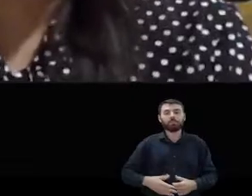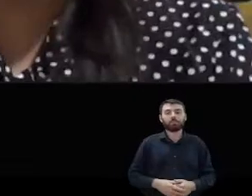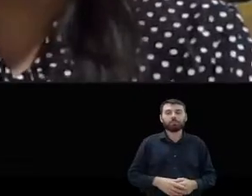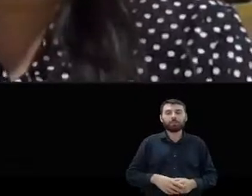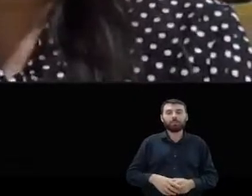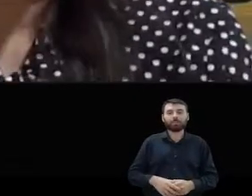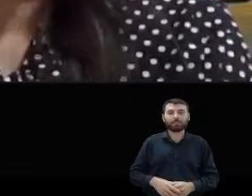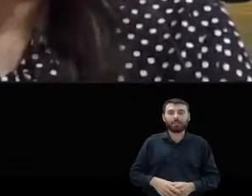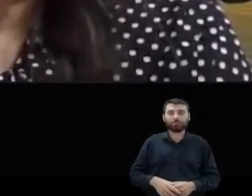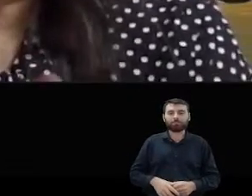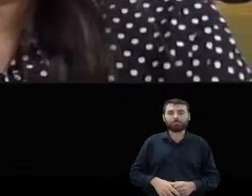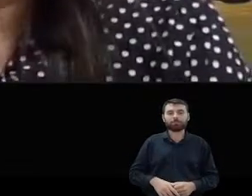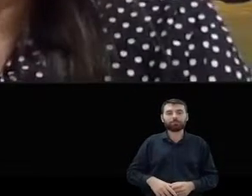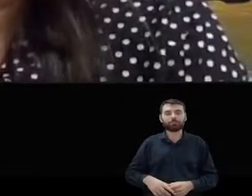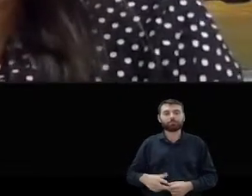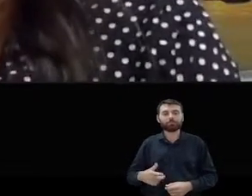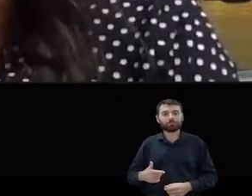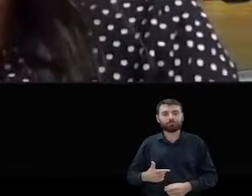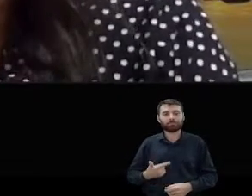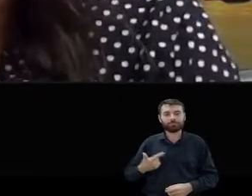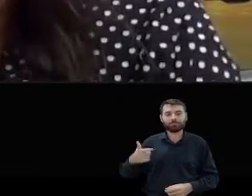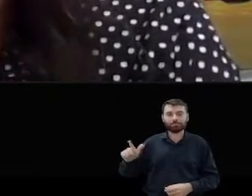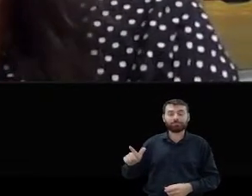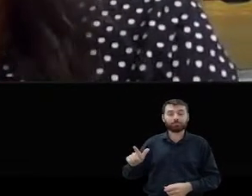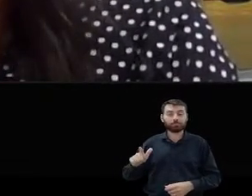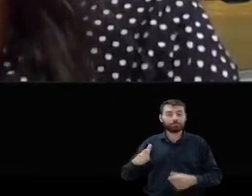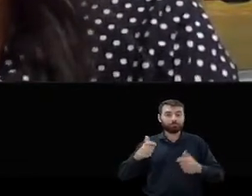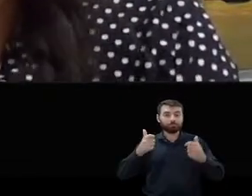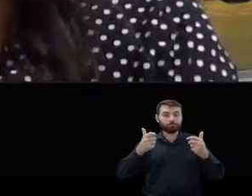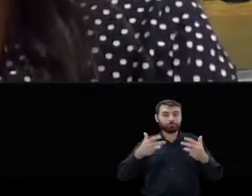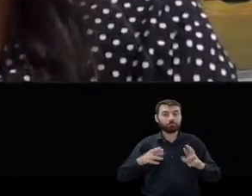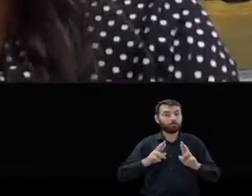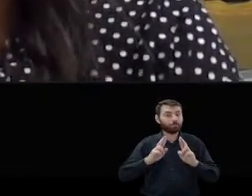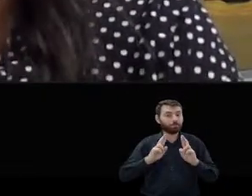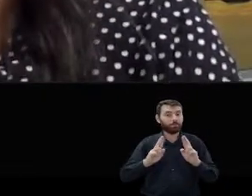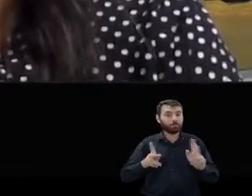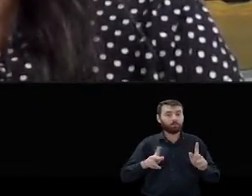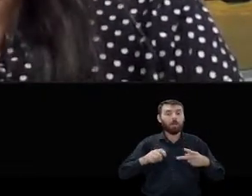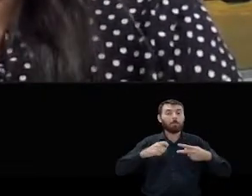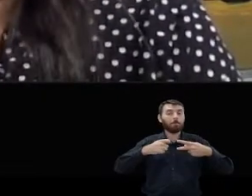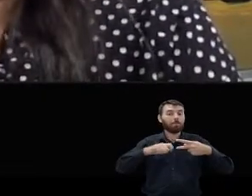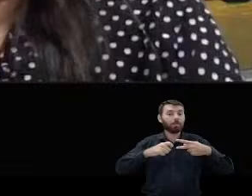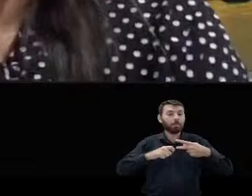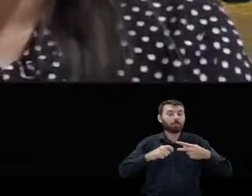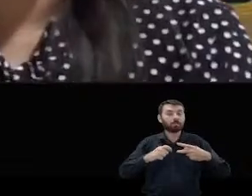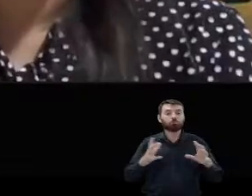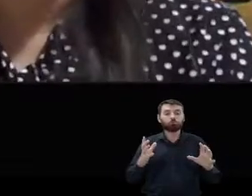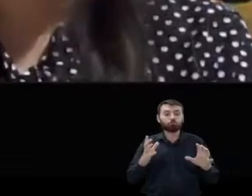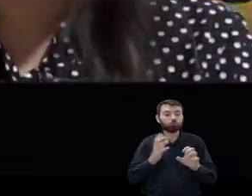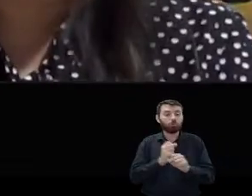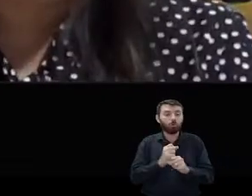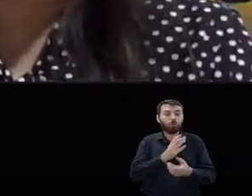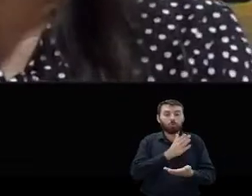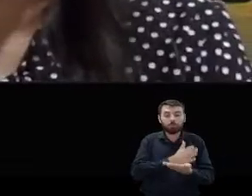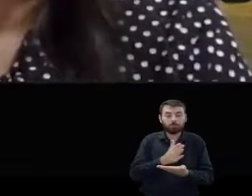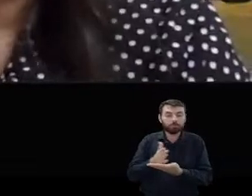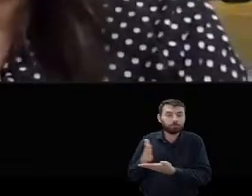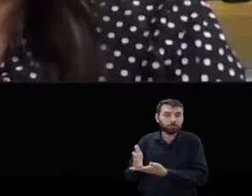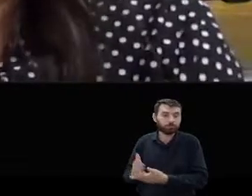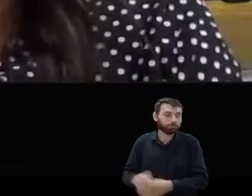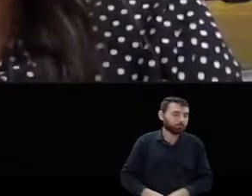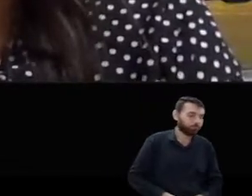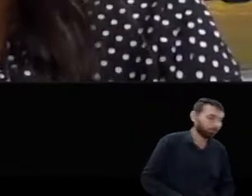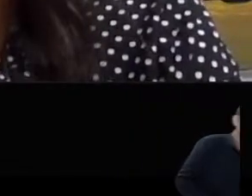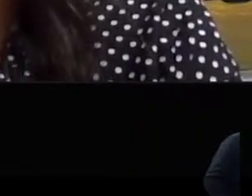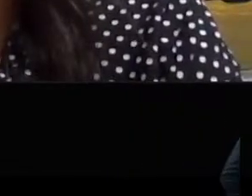que, na verdade, todas aquelas transferências bancárias via Pix, somadas e divididas pelo número